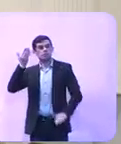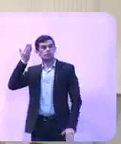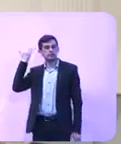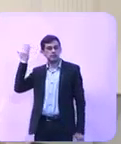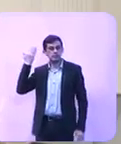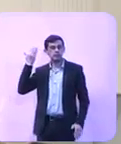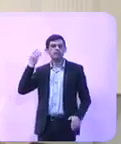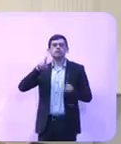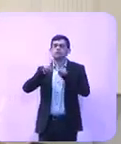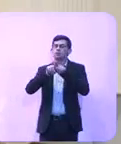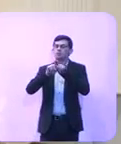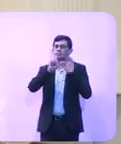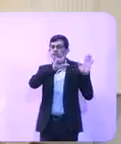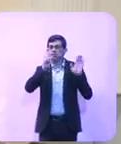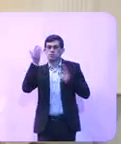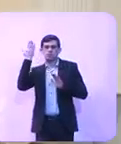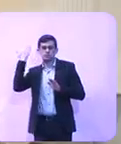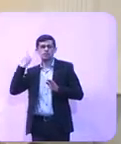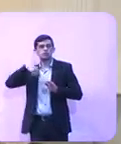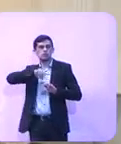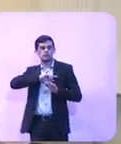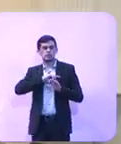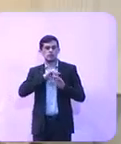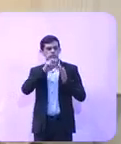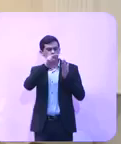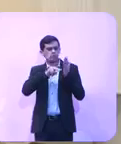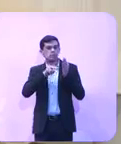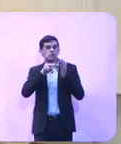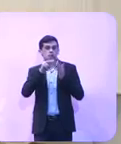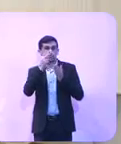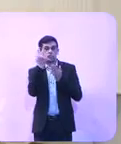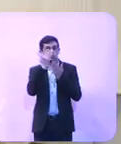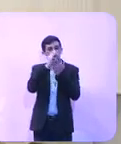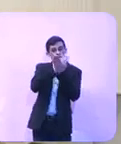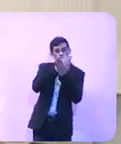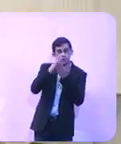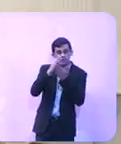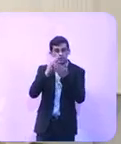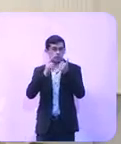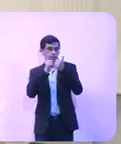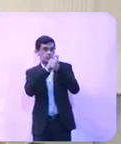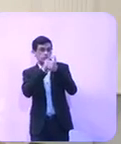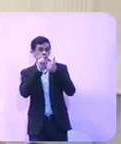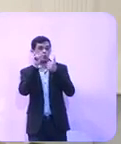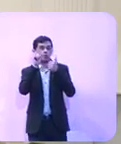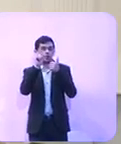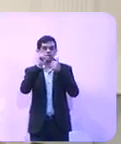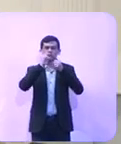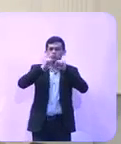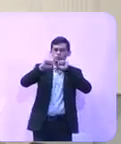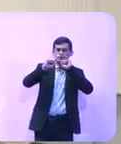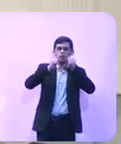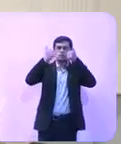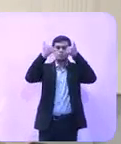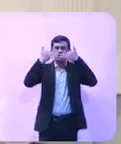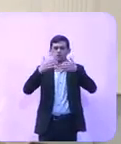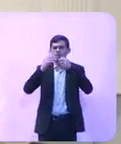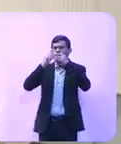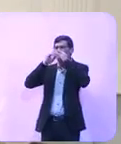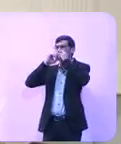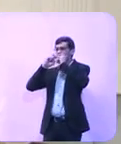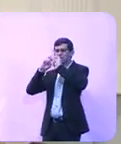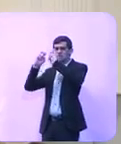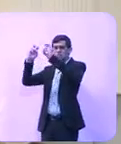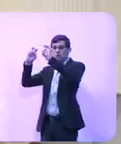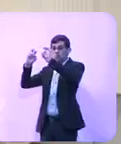e a semana passada vimos que esse salmo estava dividido em duas partes. Na primeira parte havia um